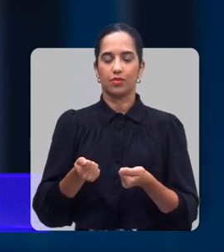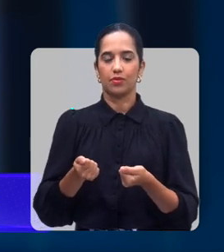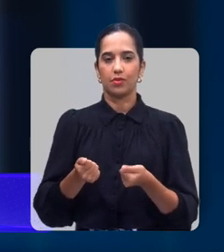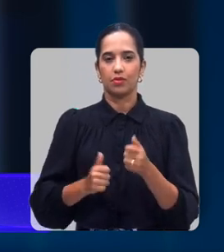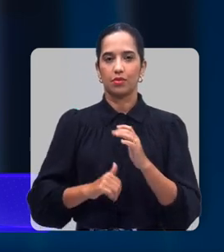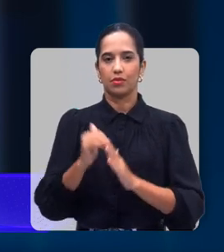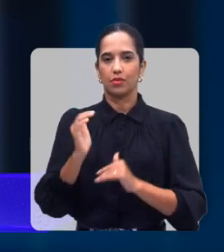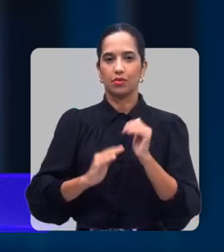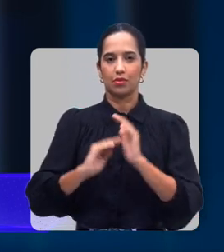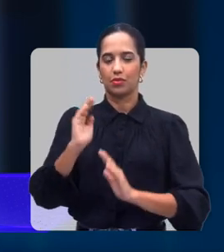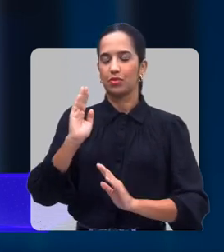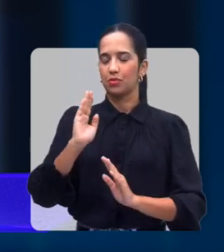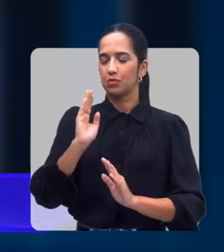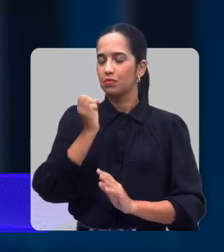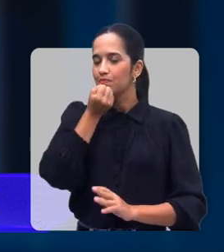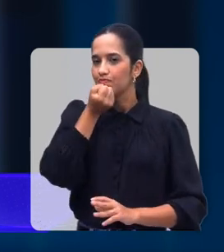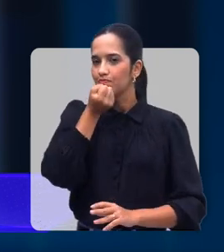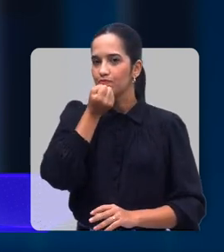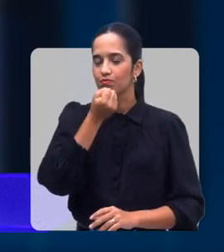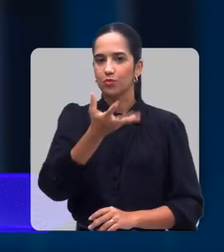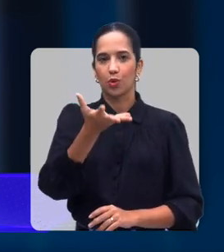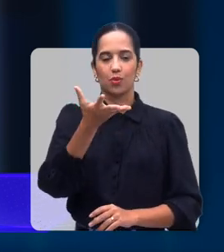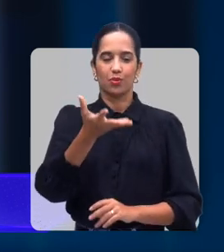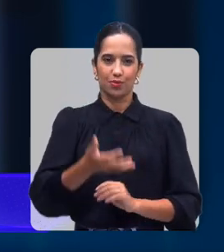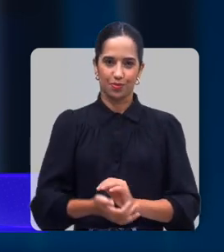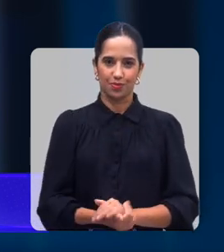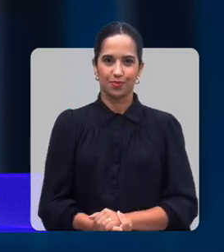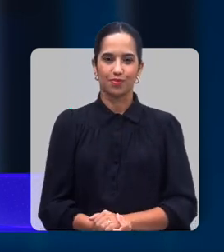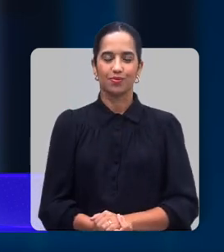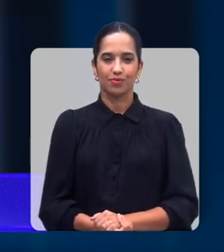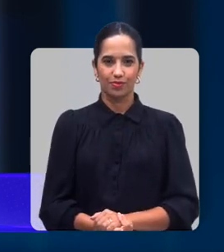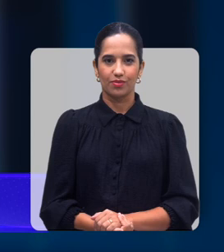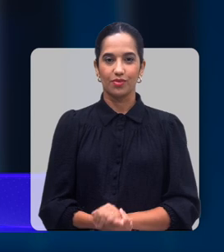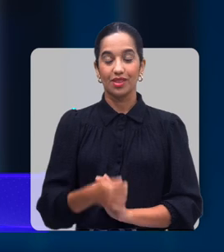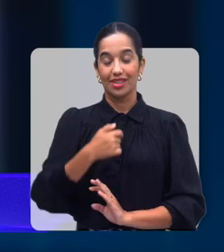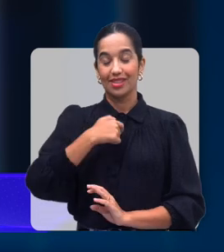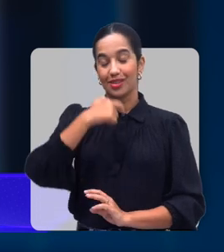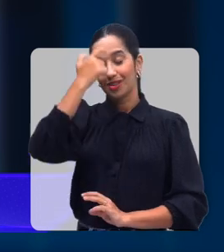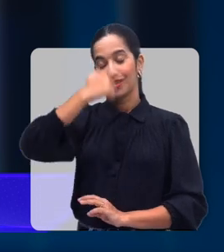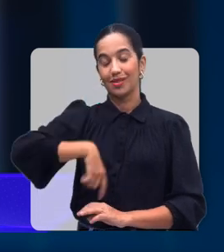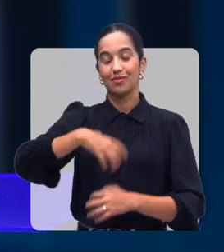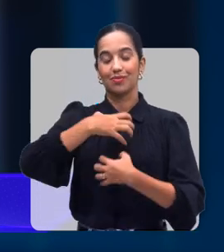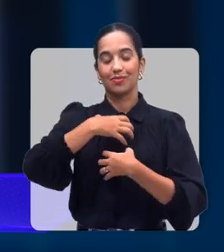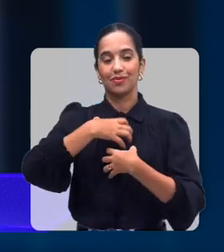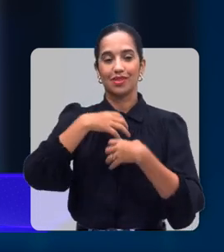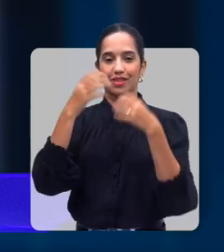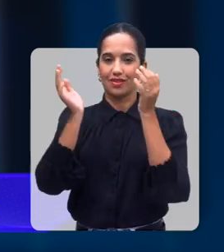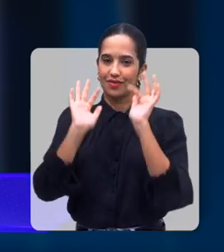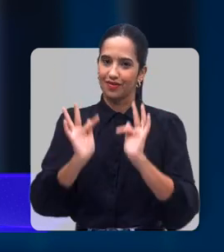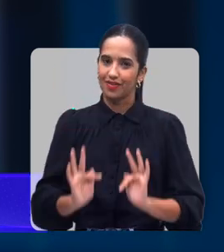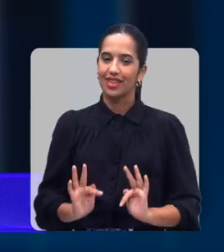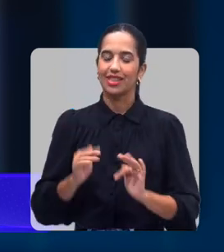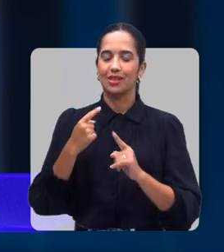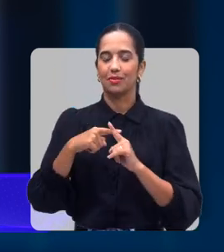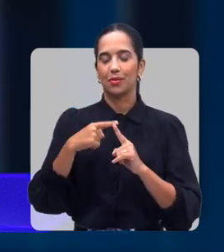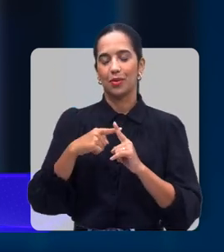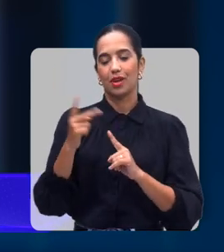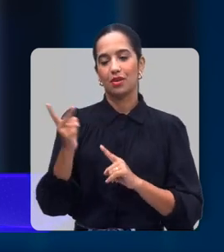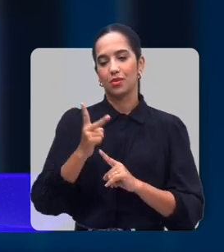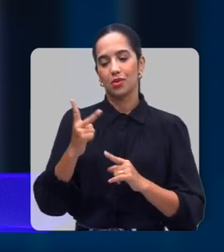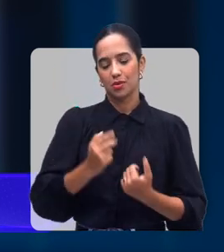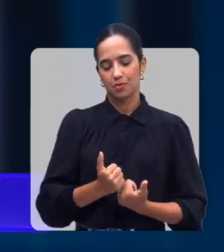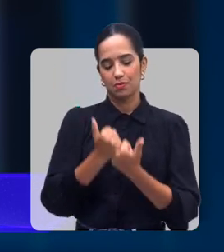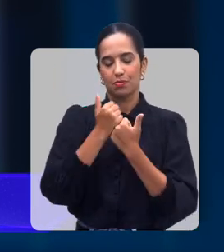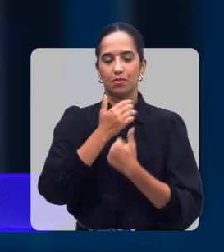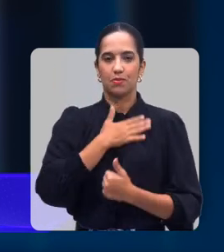Vilma, profissional da mais alta competência e que eu tive o privilégio de ser auxiliado por